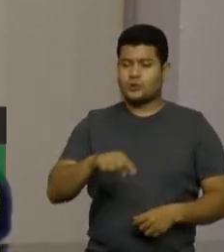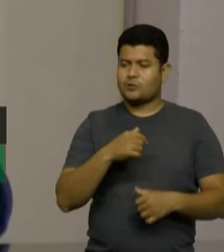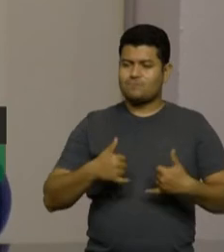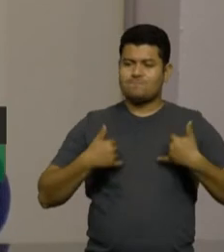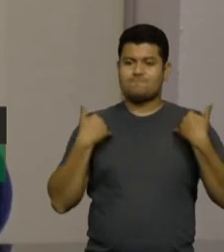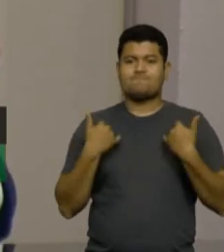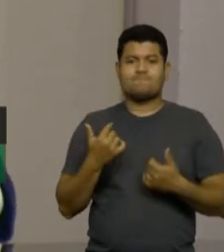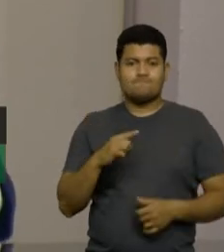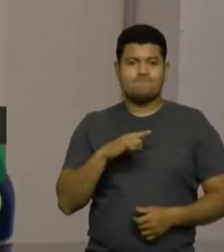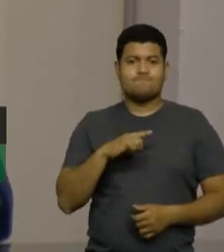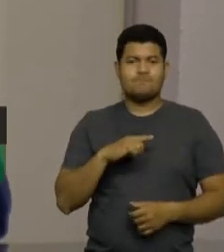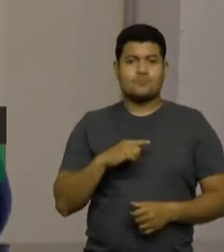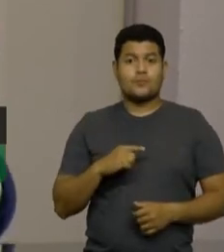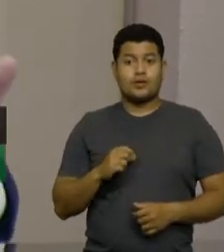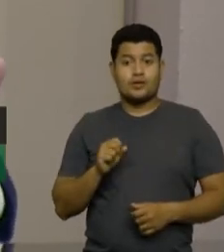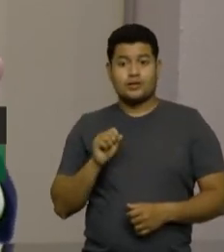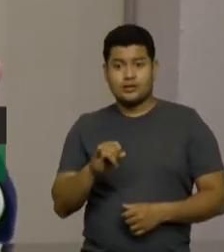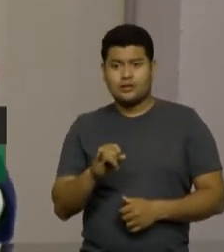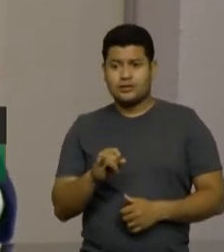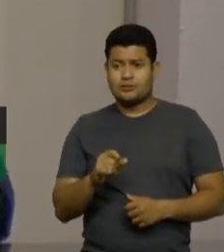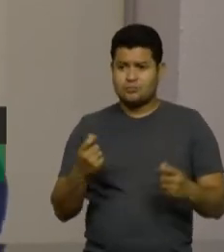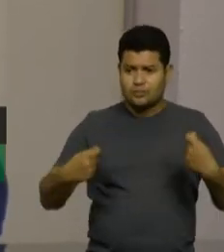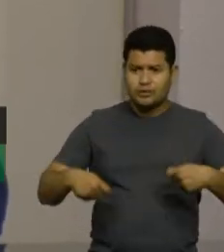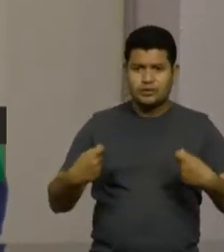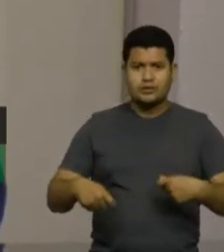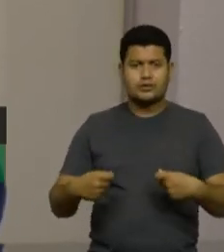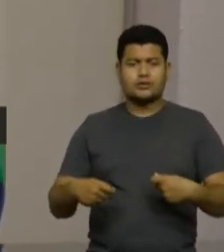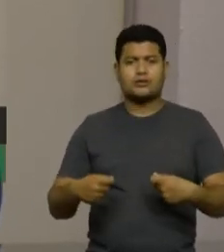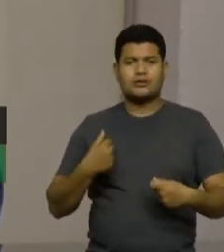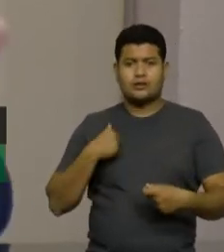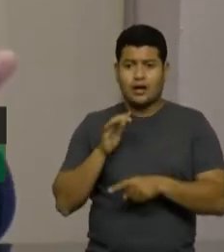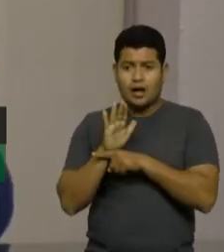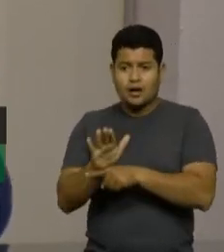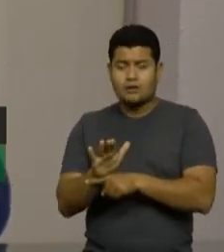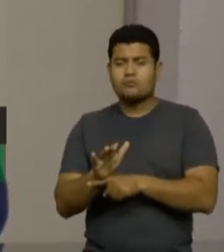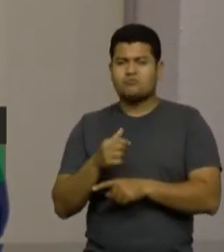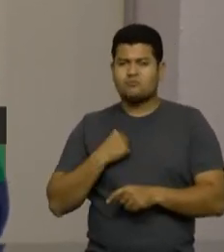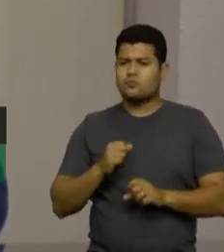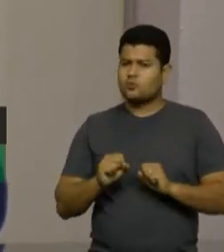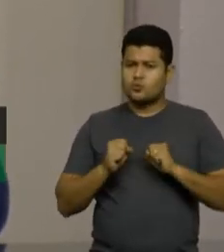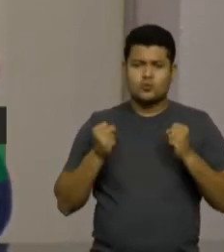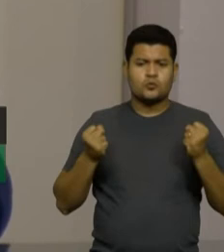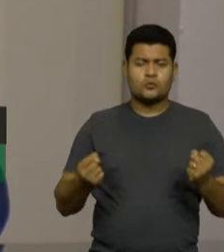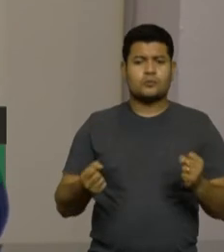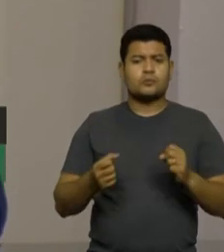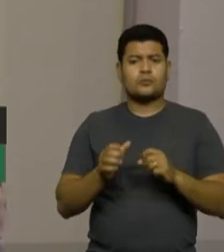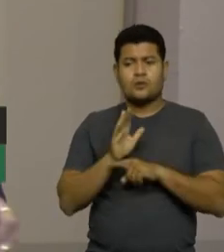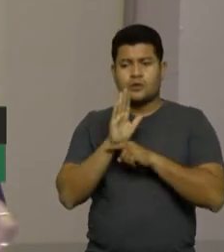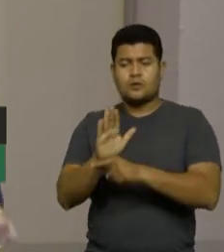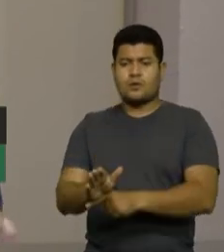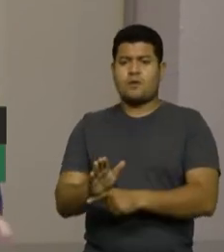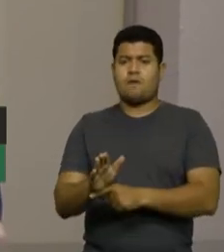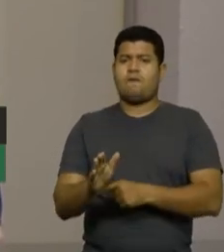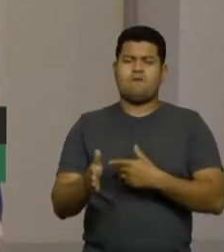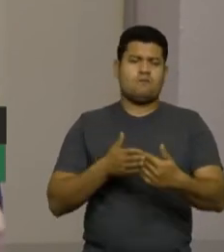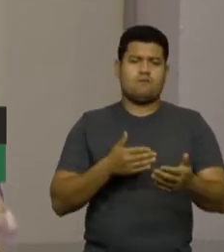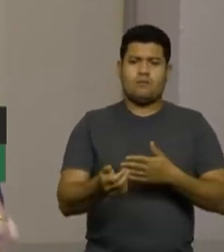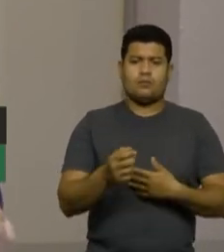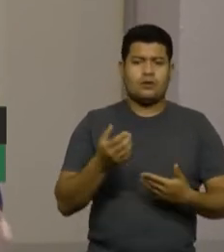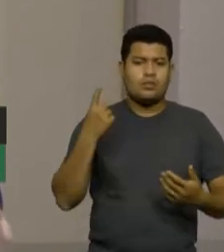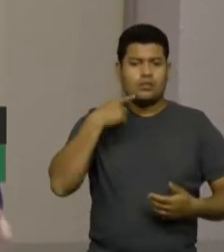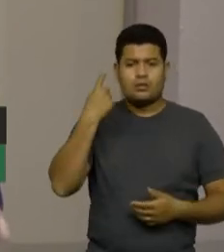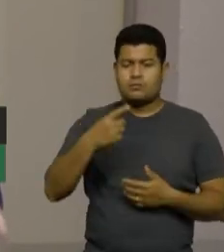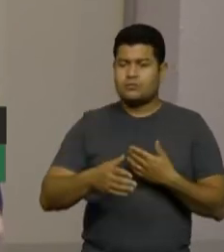que eu puder fazer, enquanto deputado estadual, ou esteja onde estiver, para ajudar a desenvolver o município de